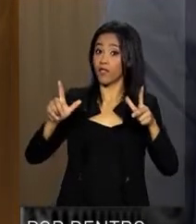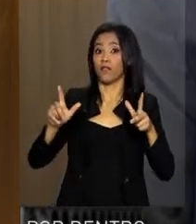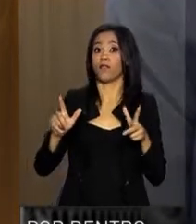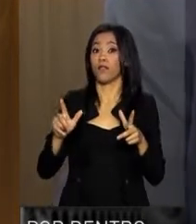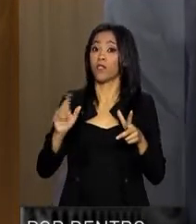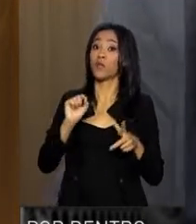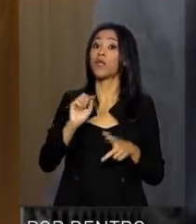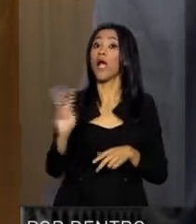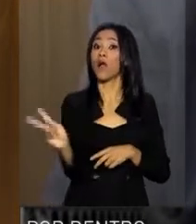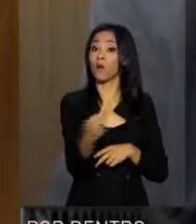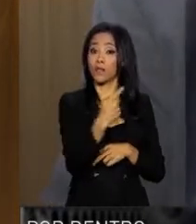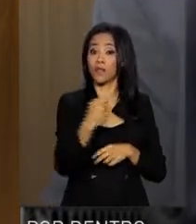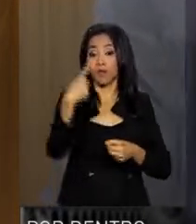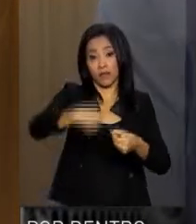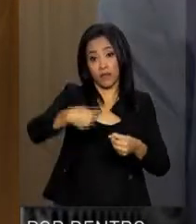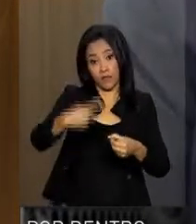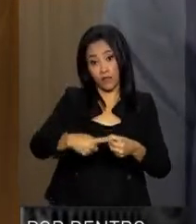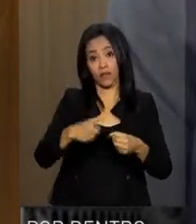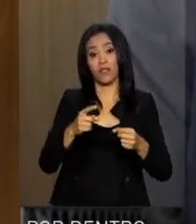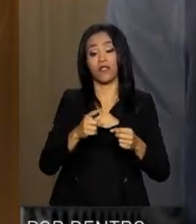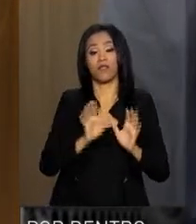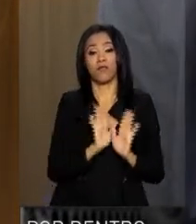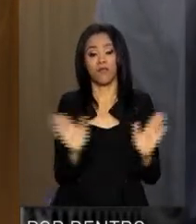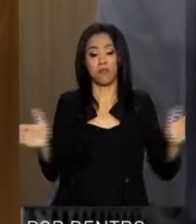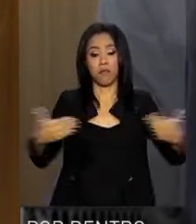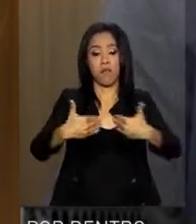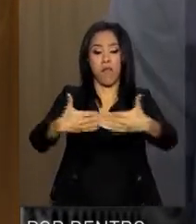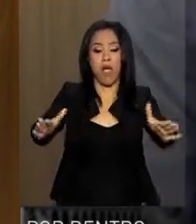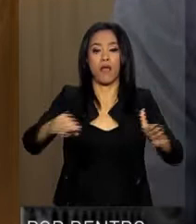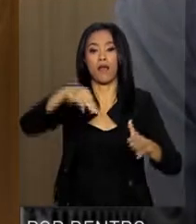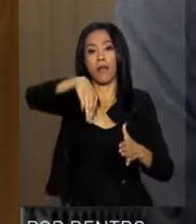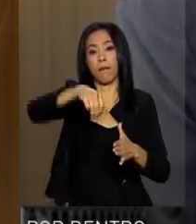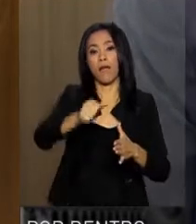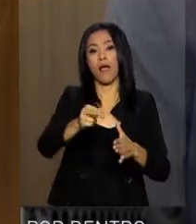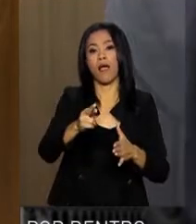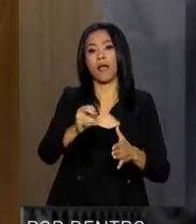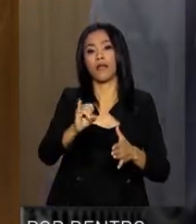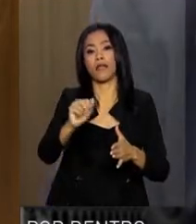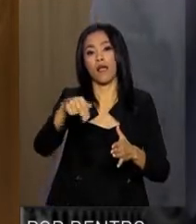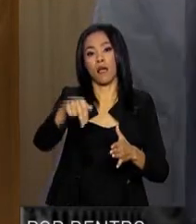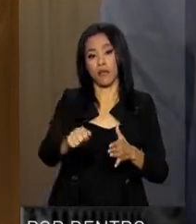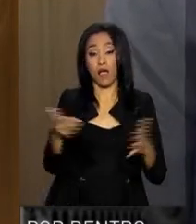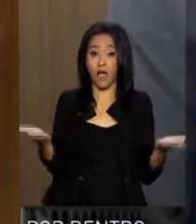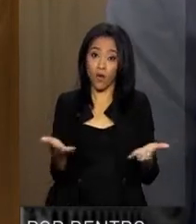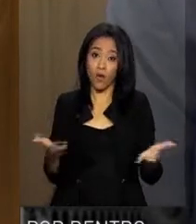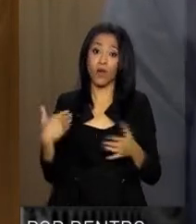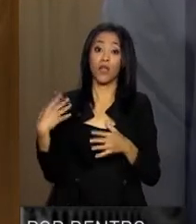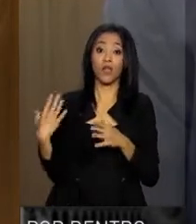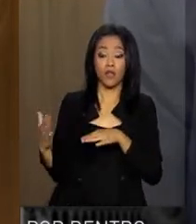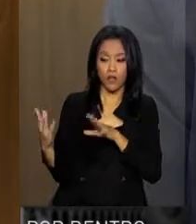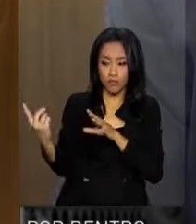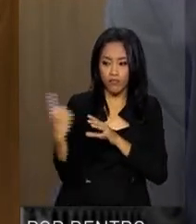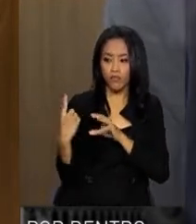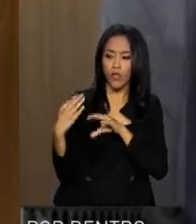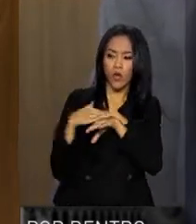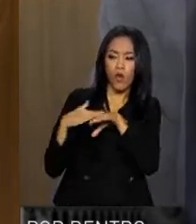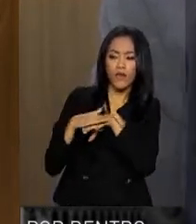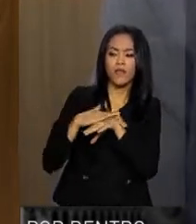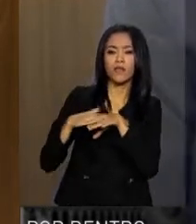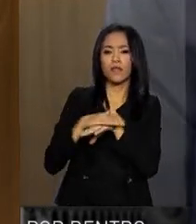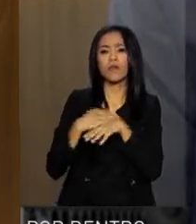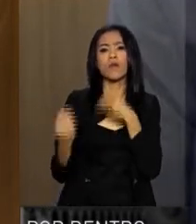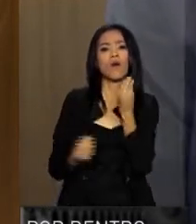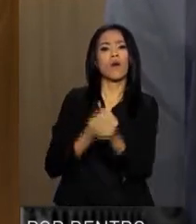que essa esse plano foi apresentado é que nós fomos discutir termos discutindo agora a maneira de eles voltarem